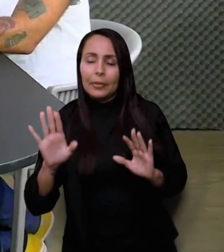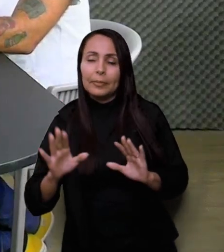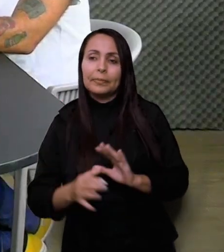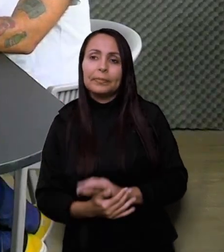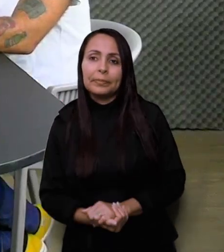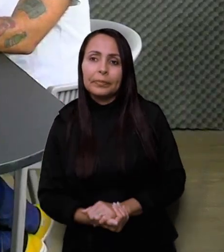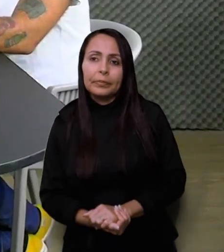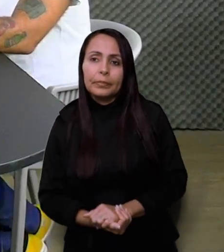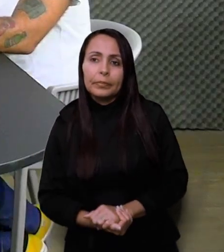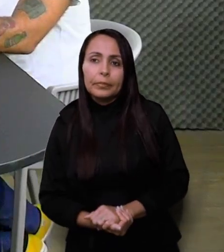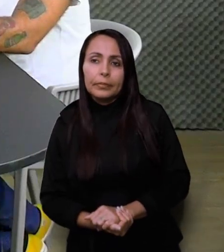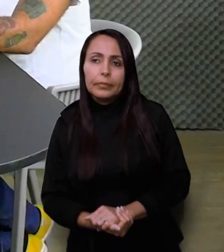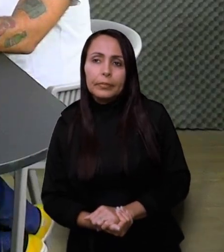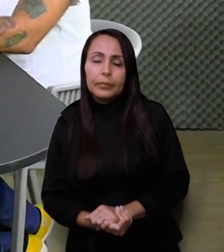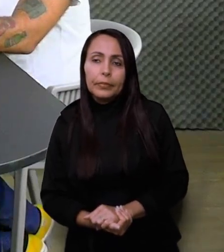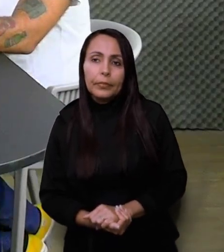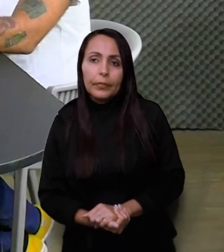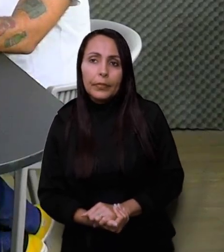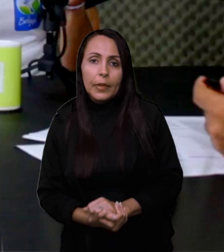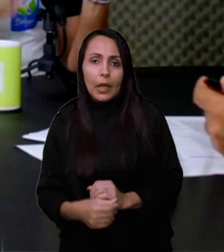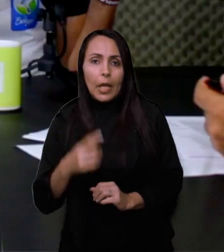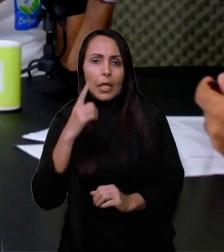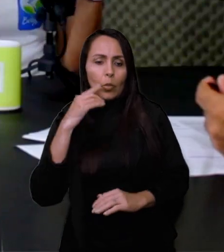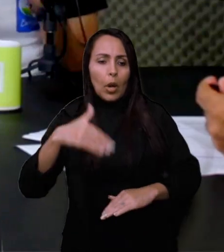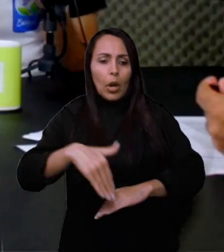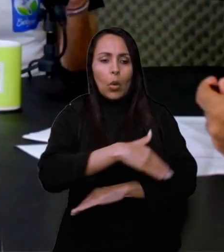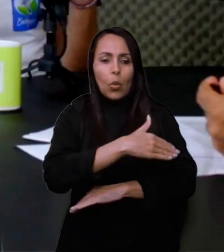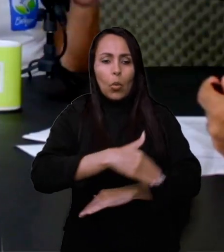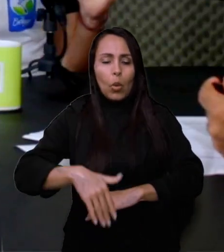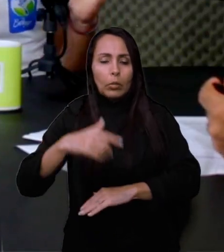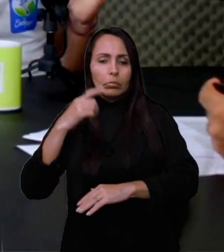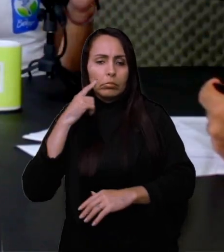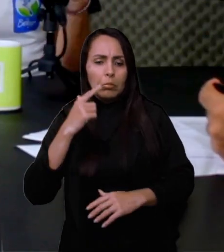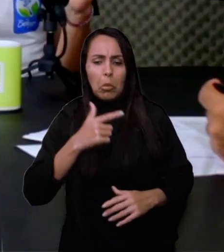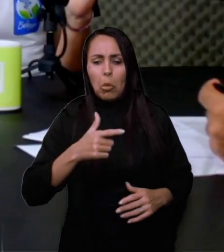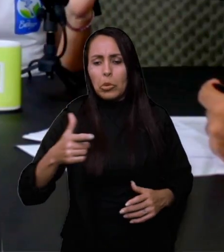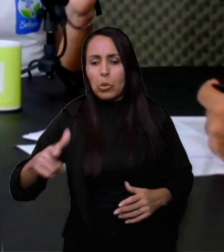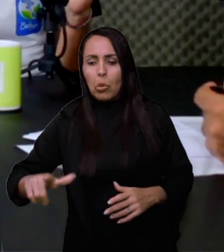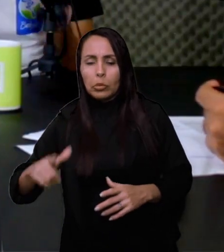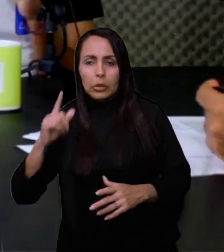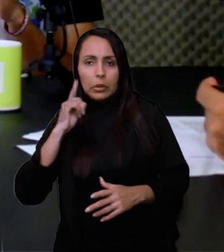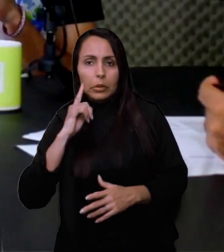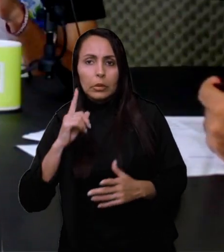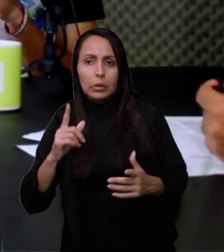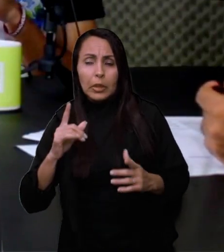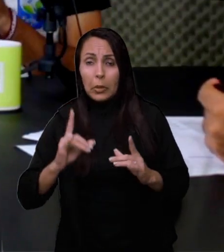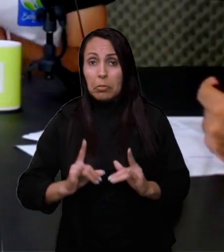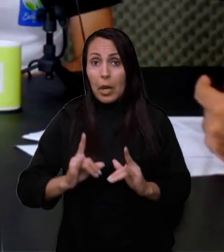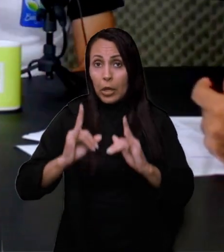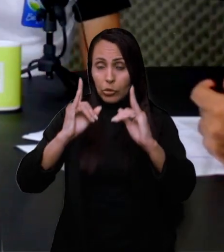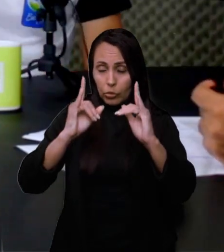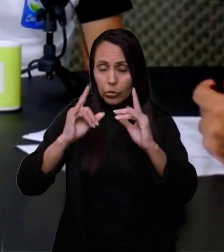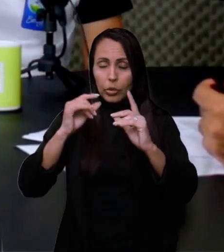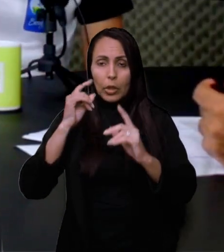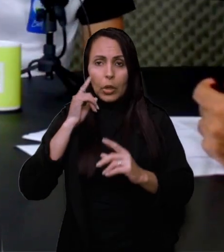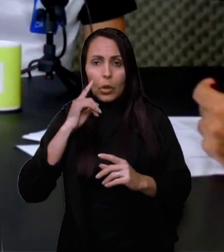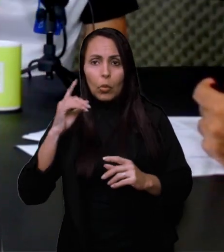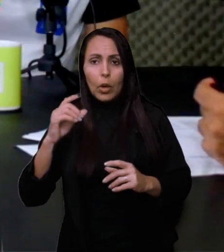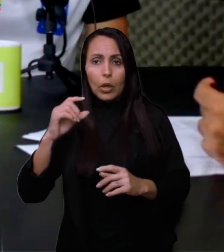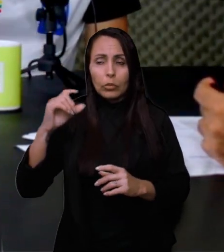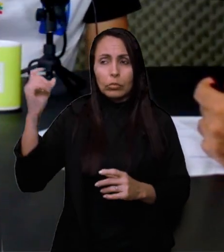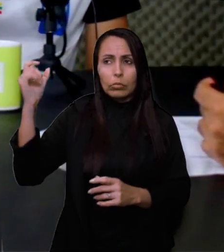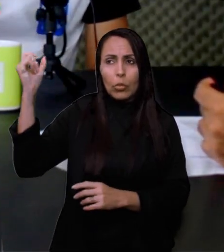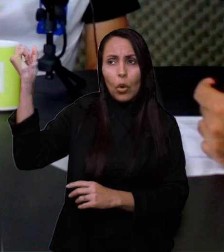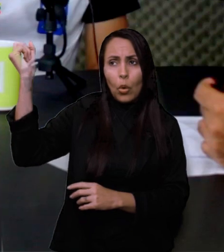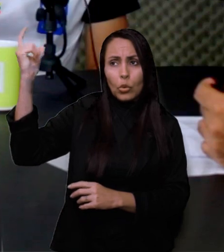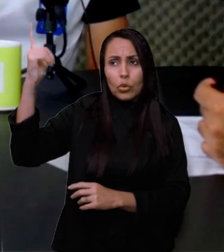também. Entre uma rua e outra, né? Tem uma rua aqui, tem prédios, e tem outra rua. Uhum. Quando o sol passa dos